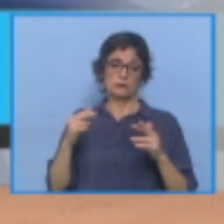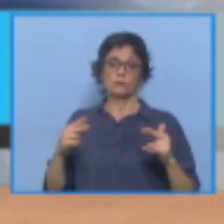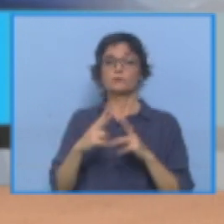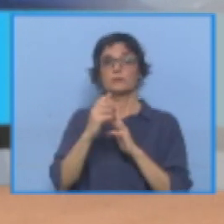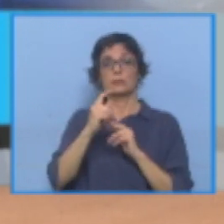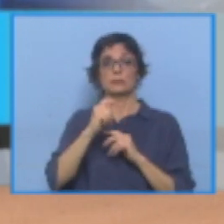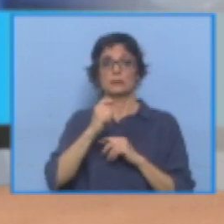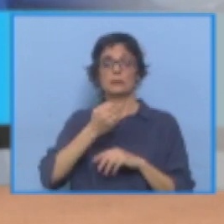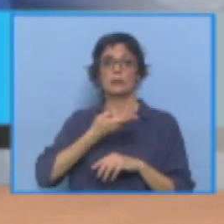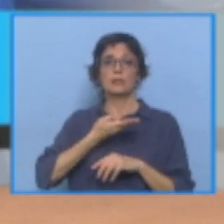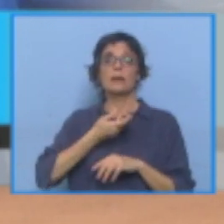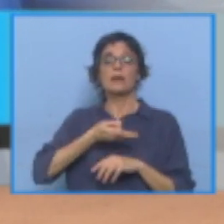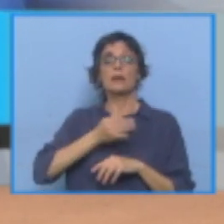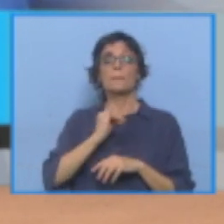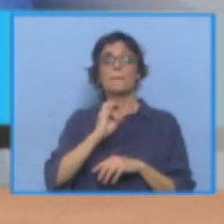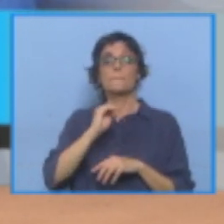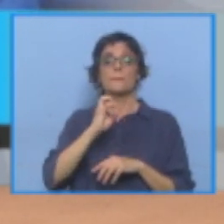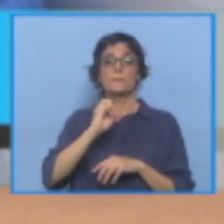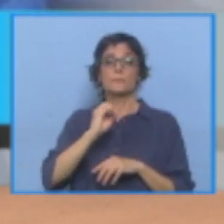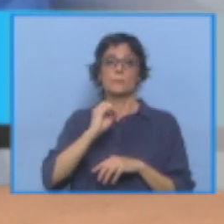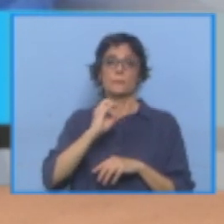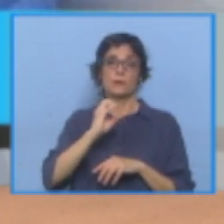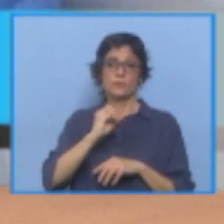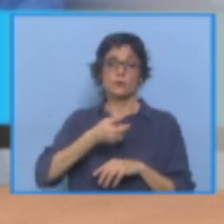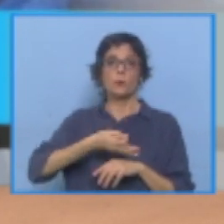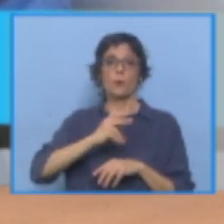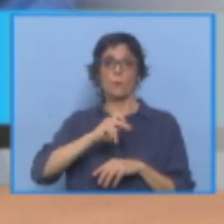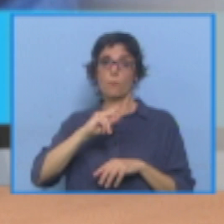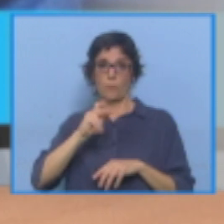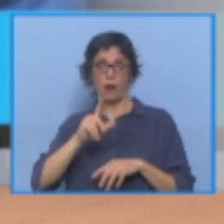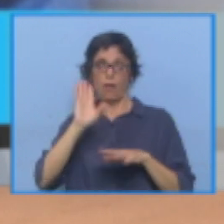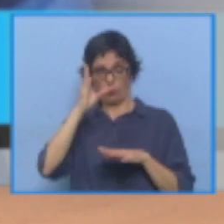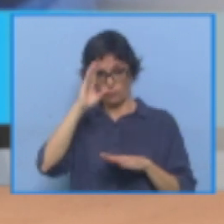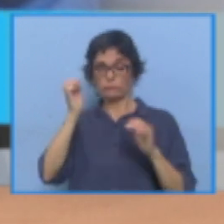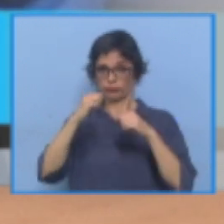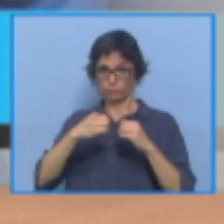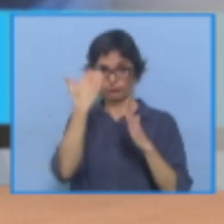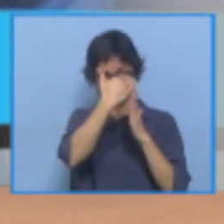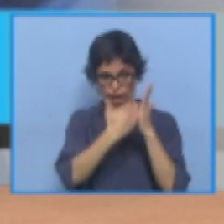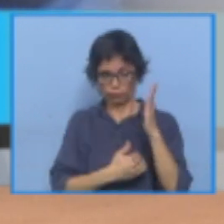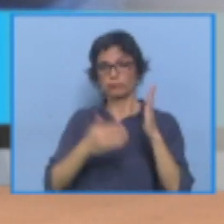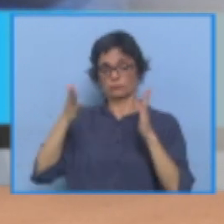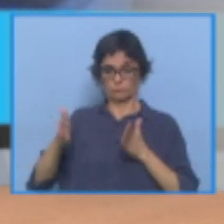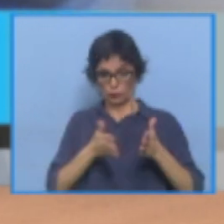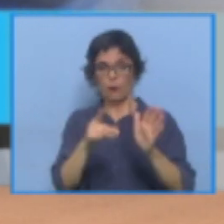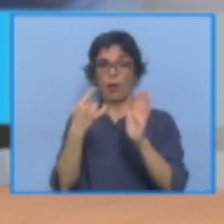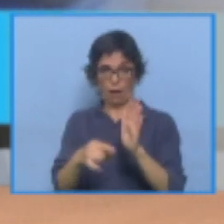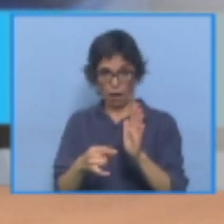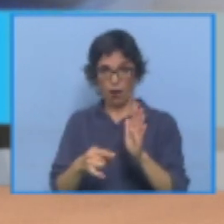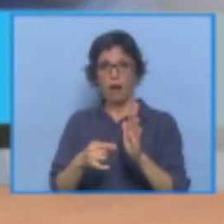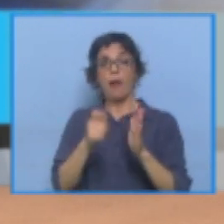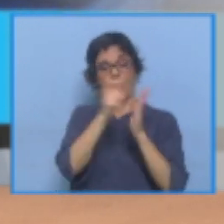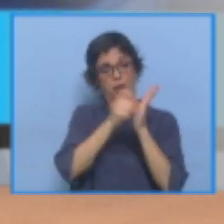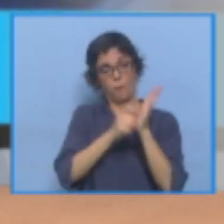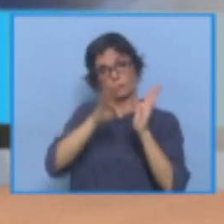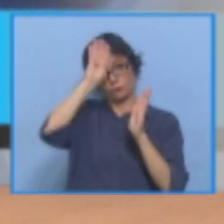tem um conjunto de protocolos assumidos que vão ter de ser relidos à luz dessas orientações e, aliás, os pontos propostos pelo Papa às